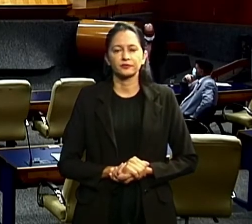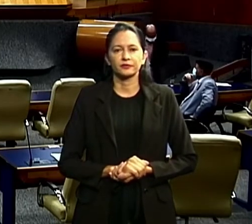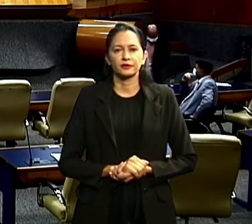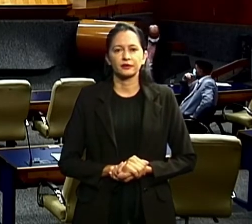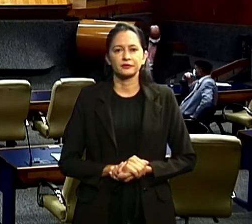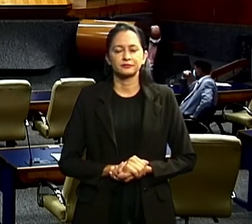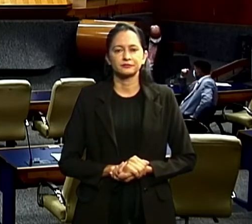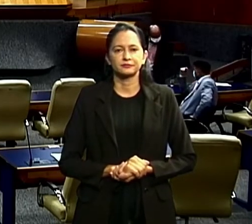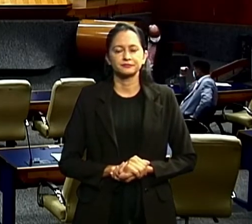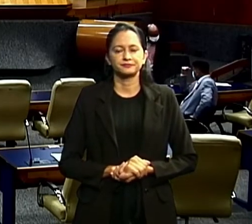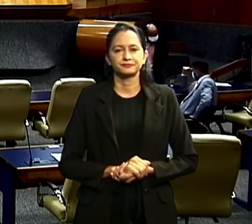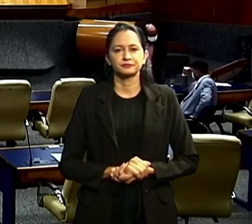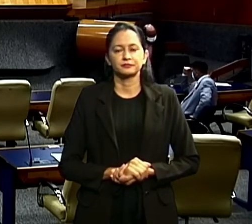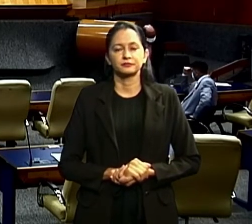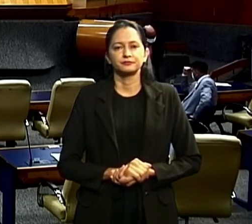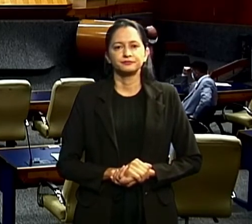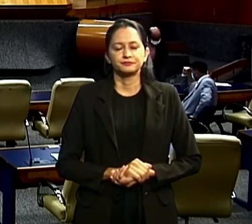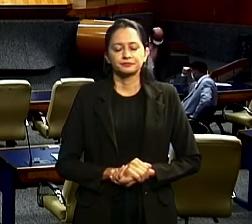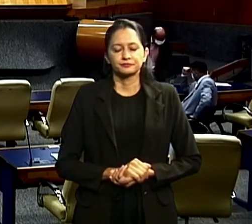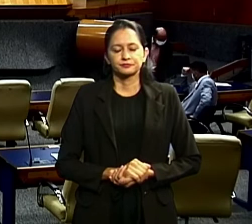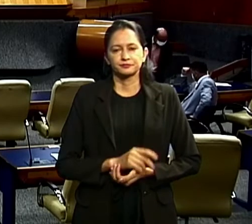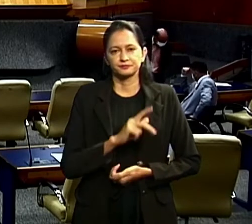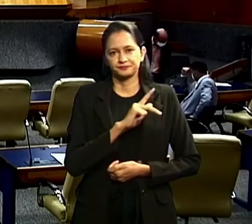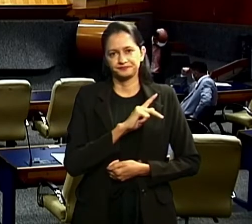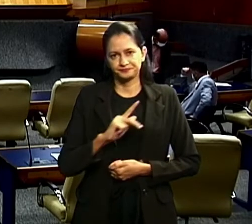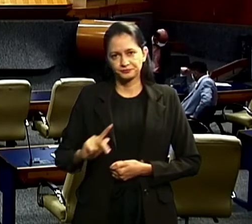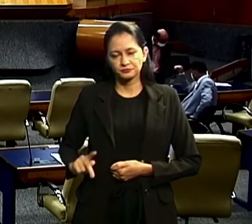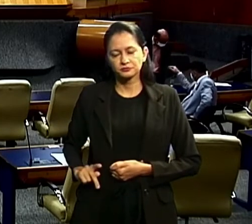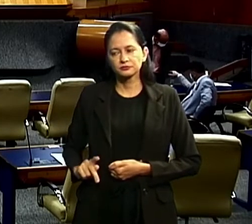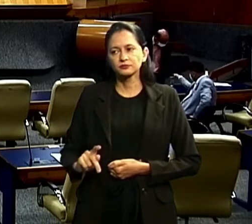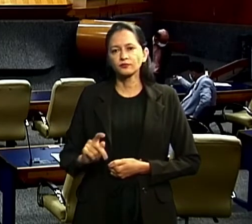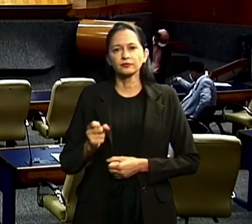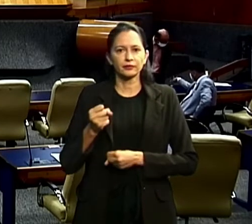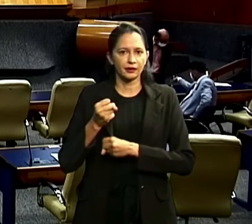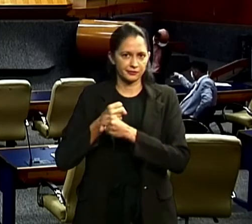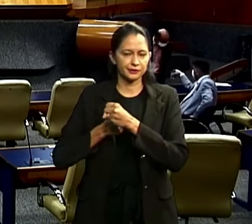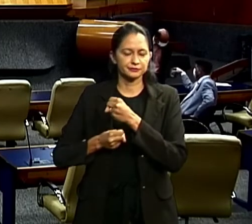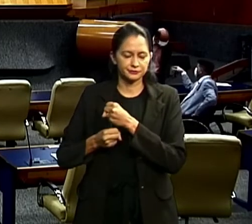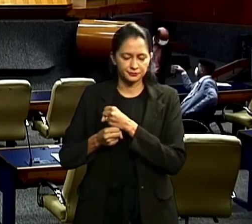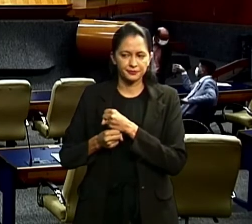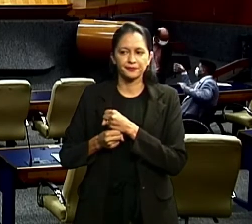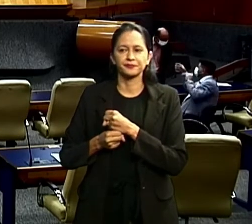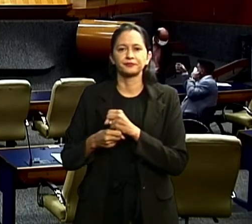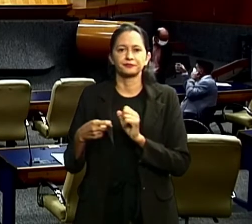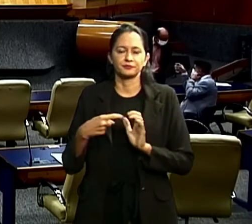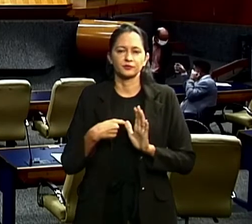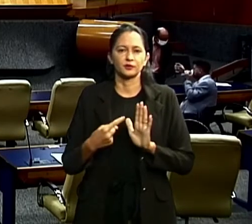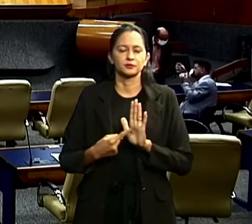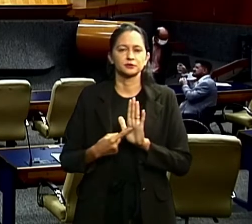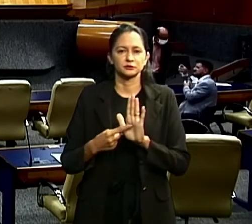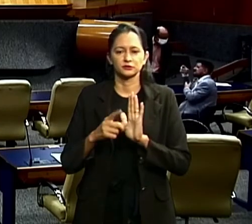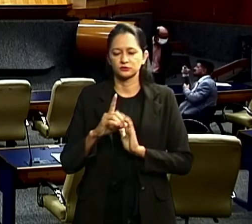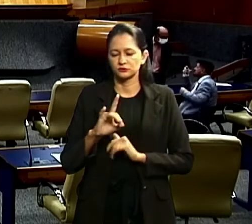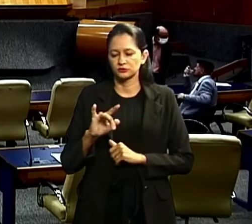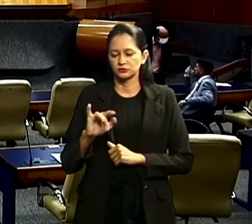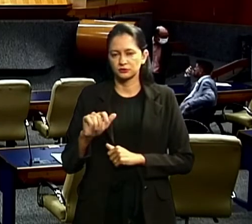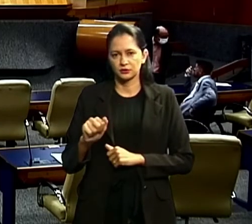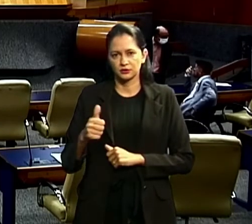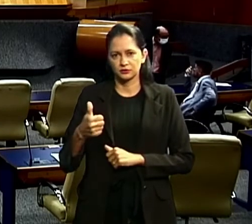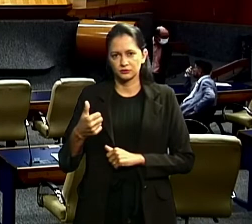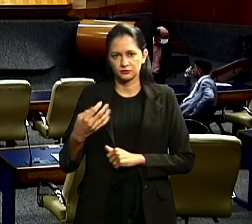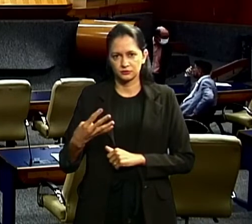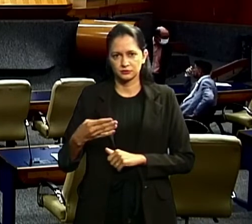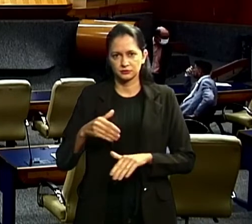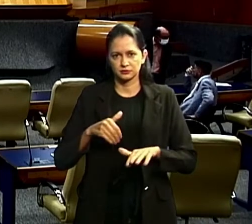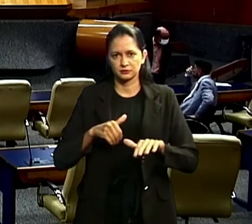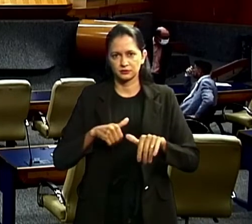Senhor presidente Romário, eu apresentei aqui no ano passado, no dia 14 de setembro, um